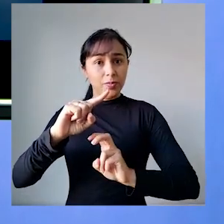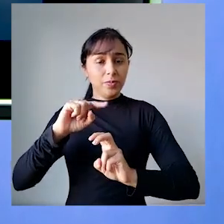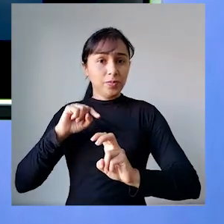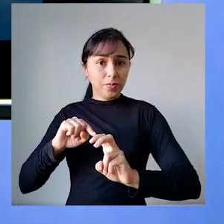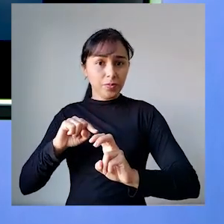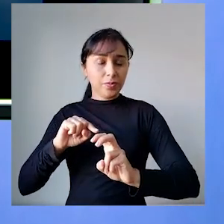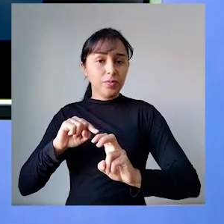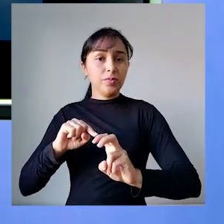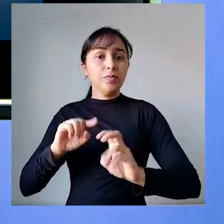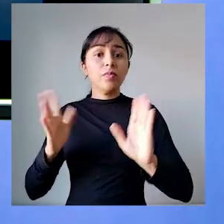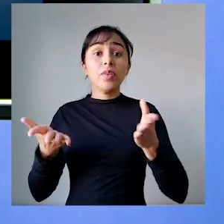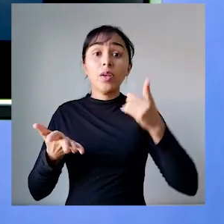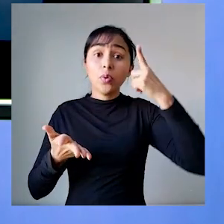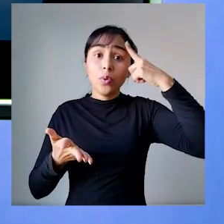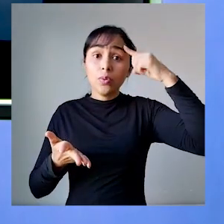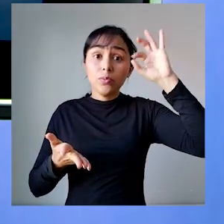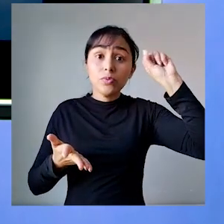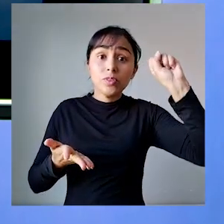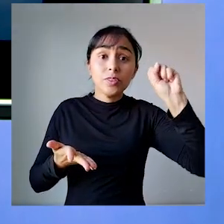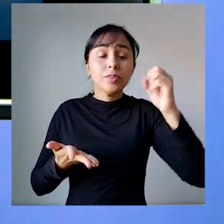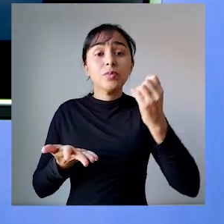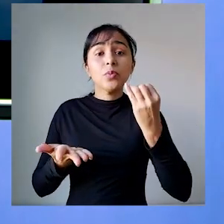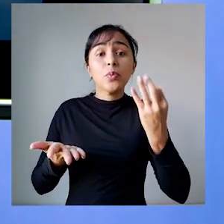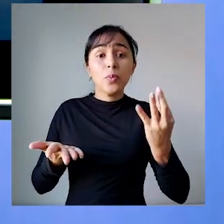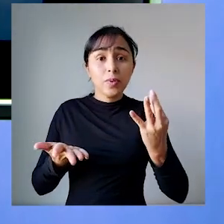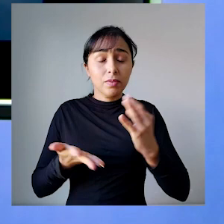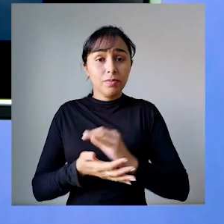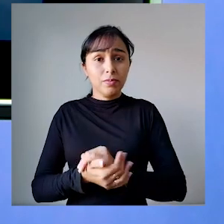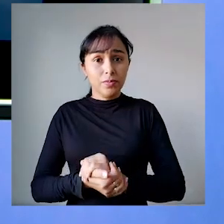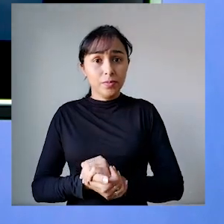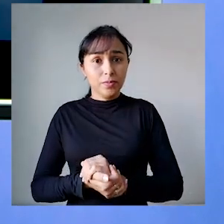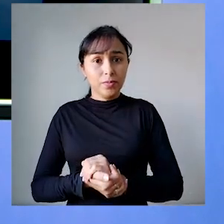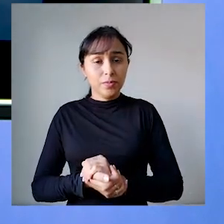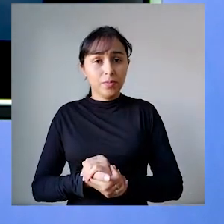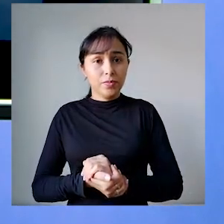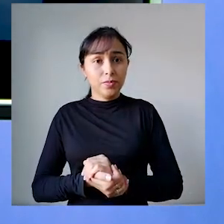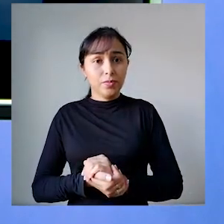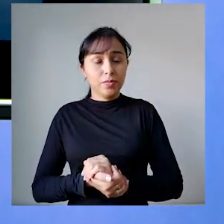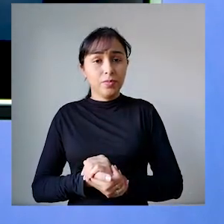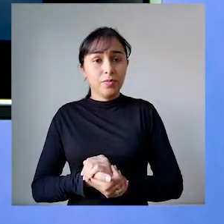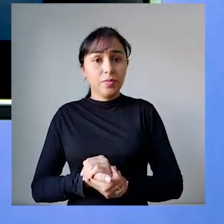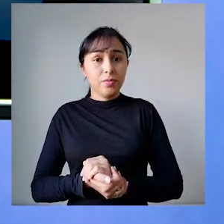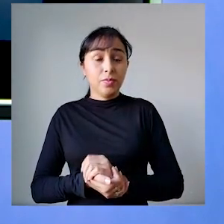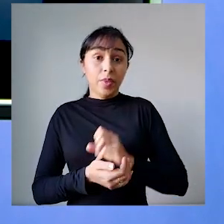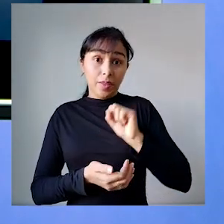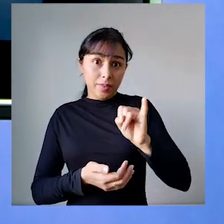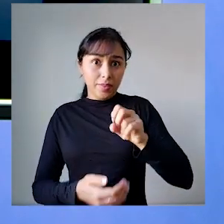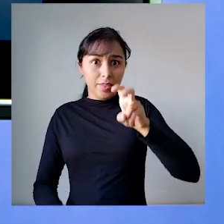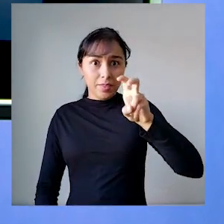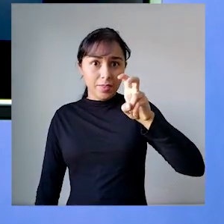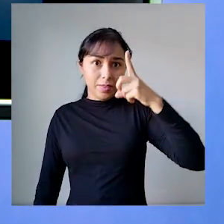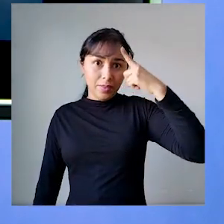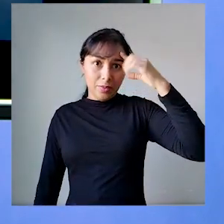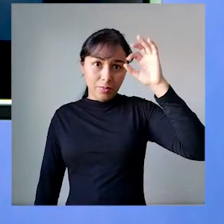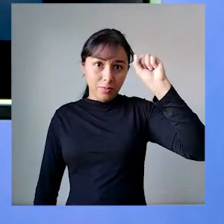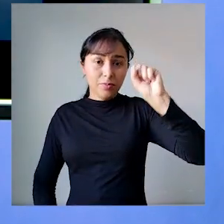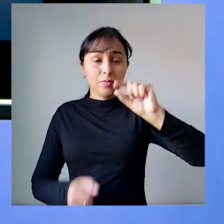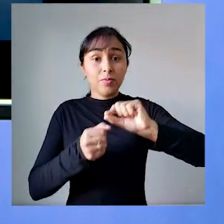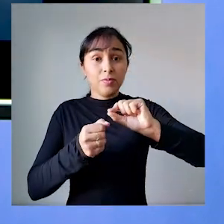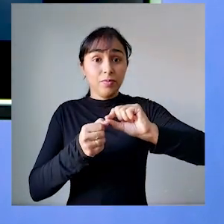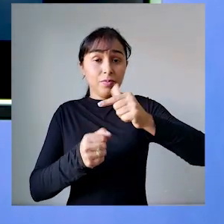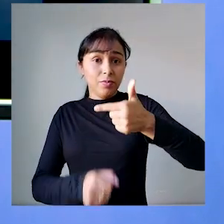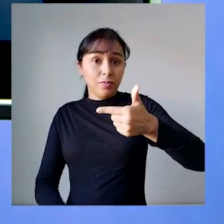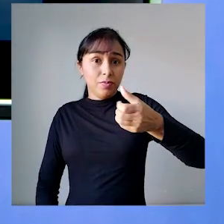ok? Vamos analisar o tempo dias. Se em 5 dias eu faço 260